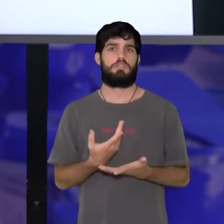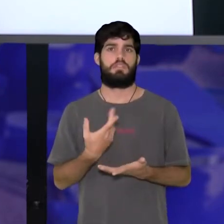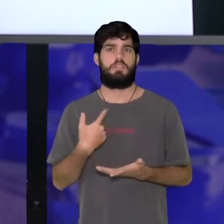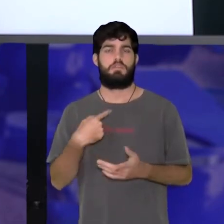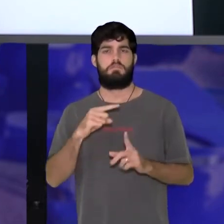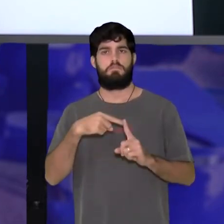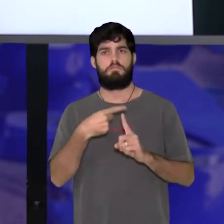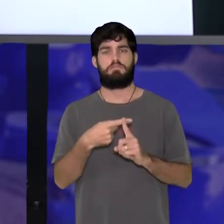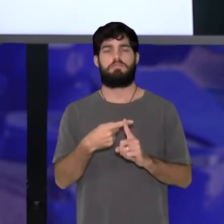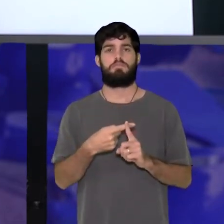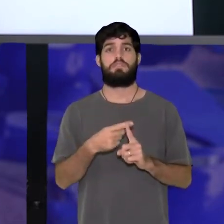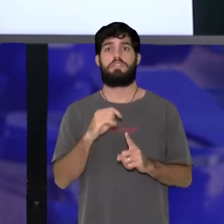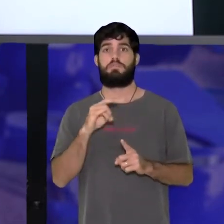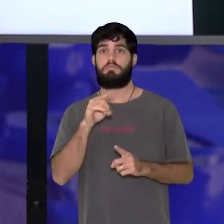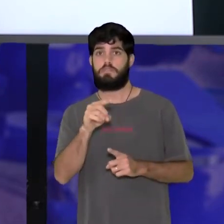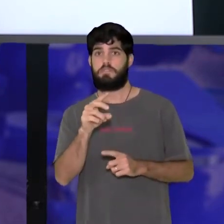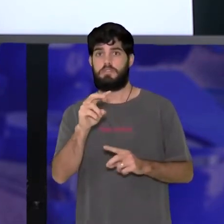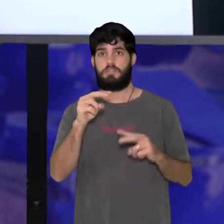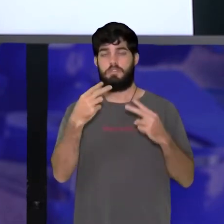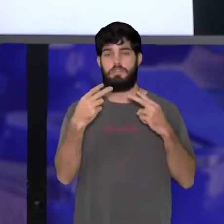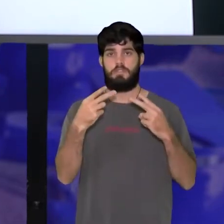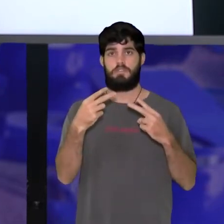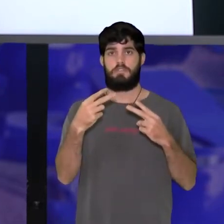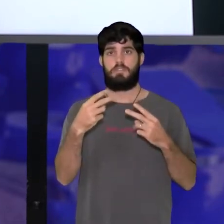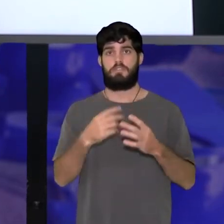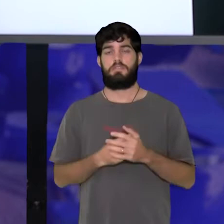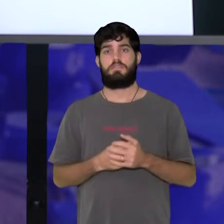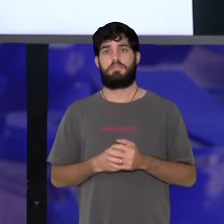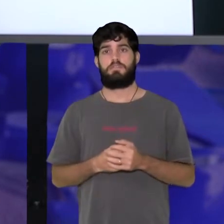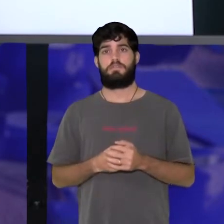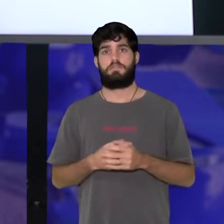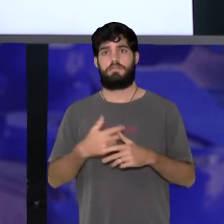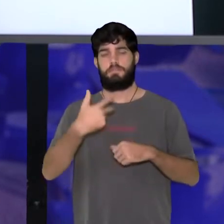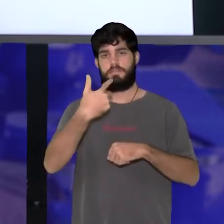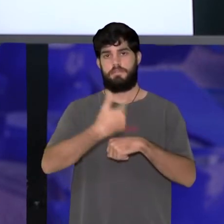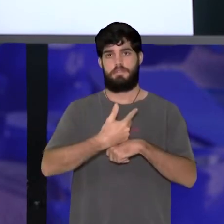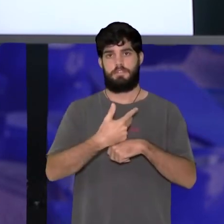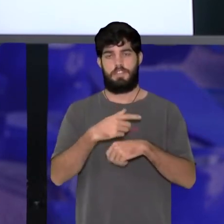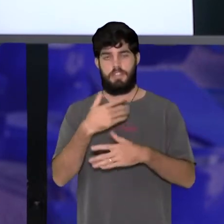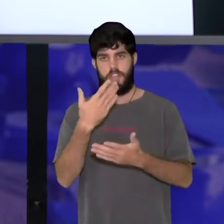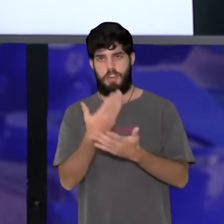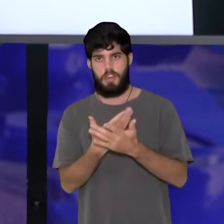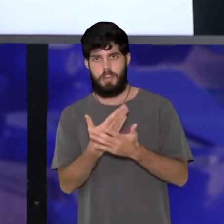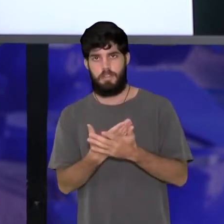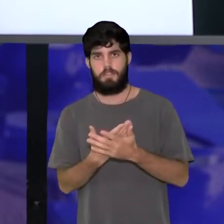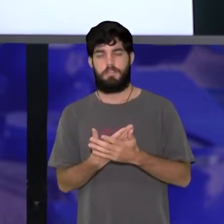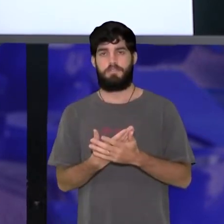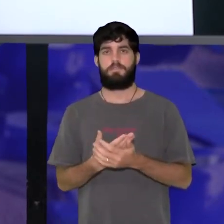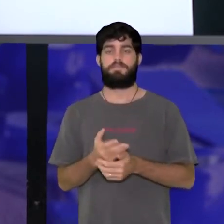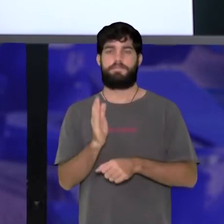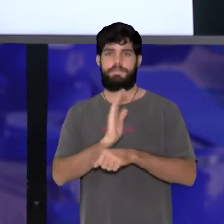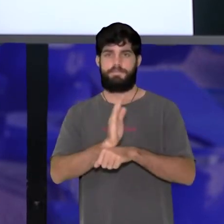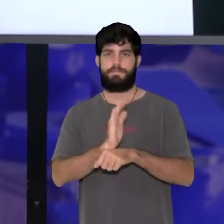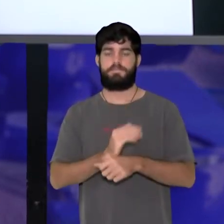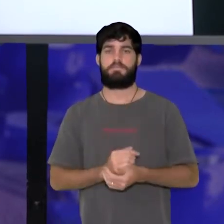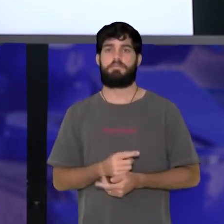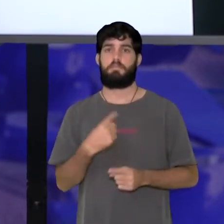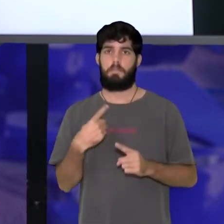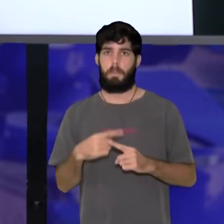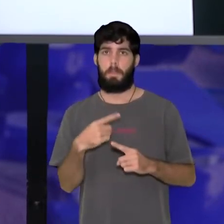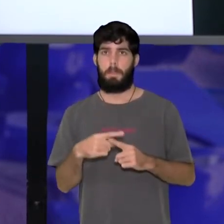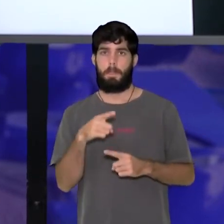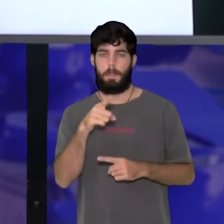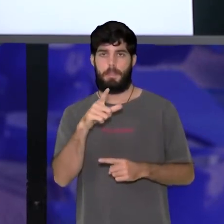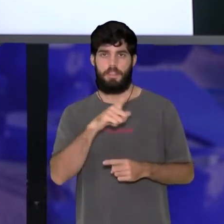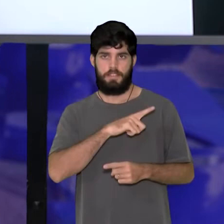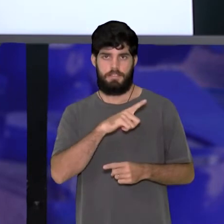positivas. Se você está assistindo a essa filmagem, a essa aula, essa videoaula, é porque você